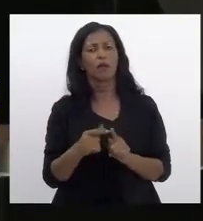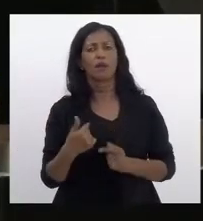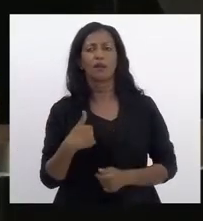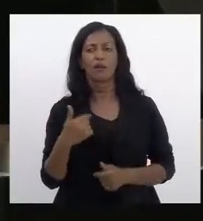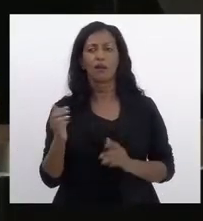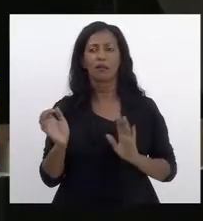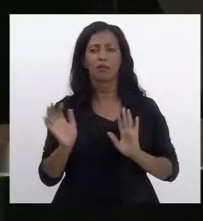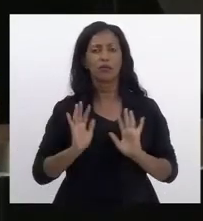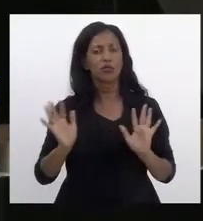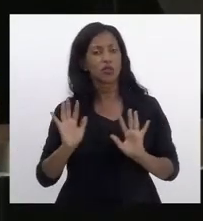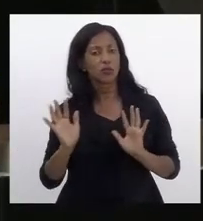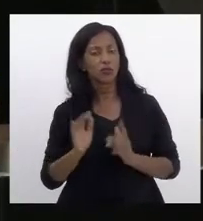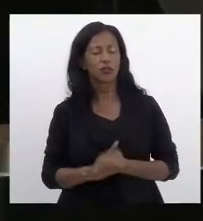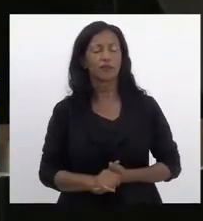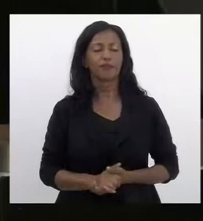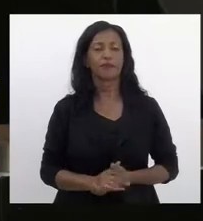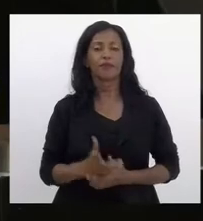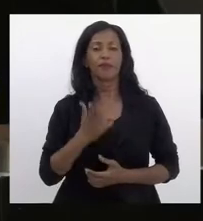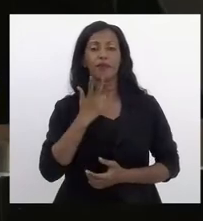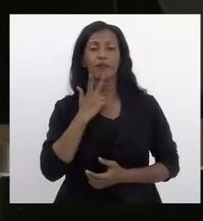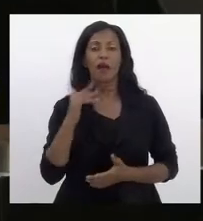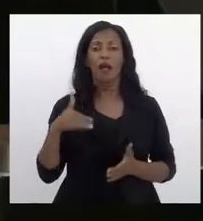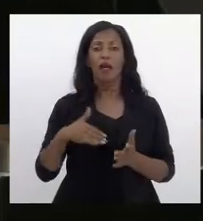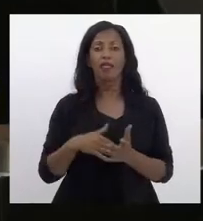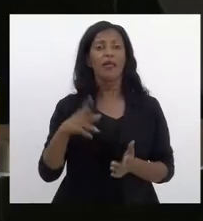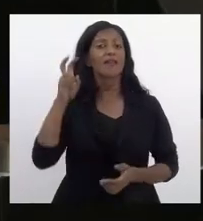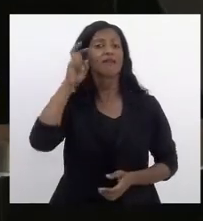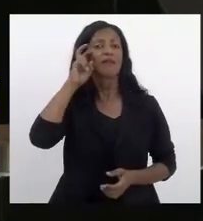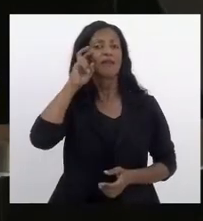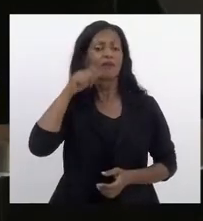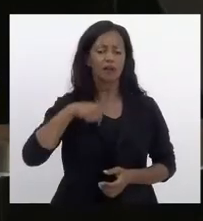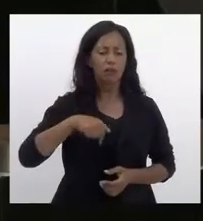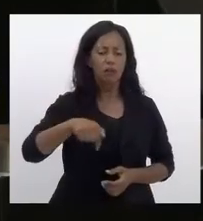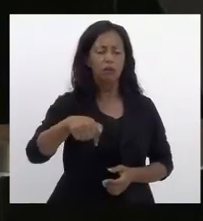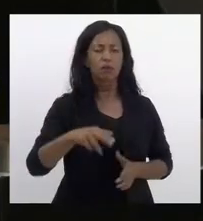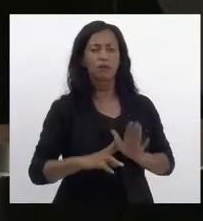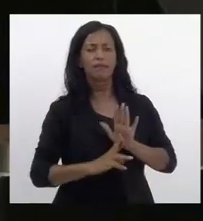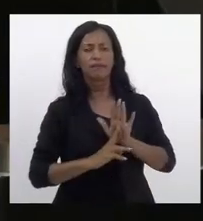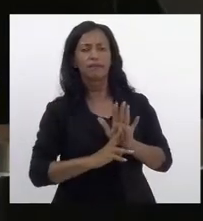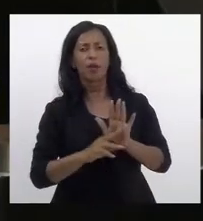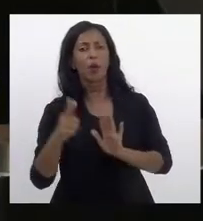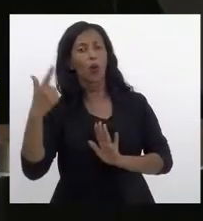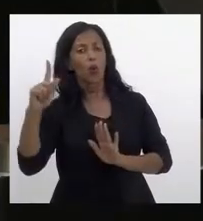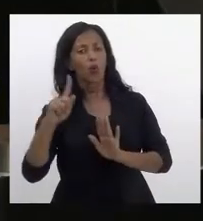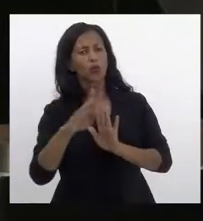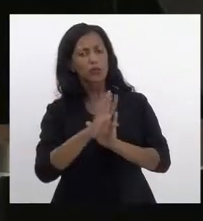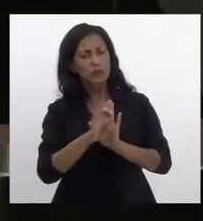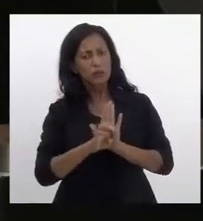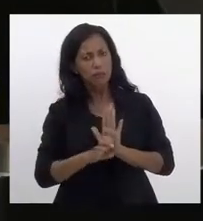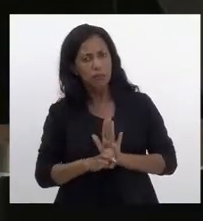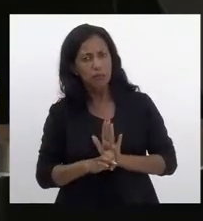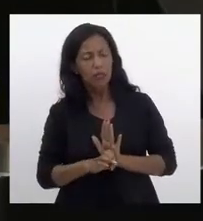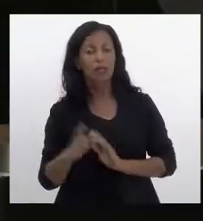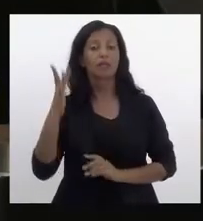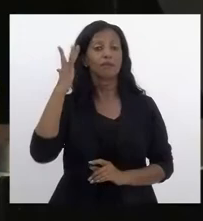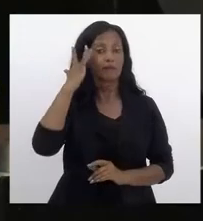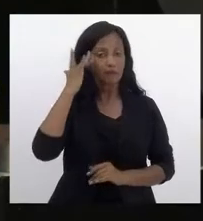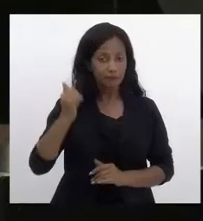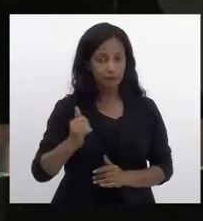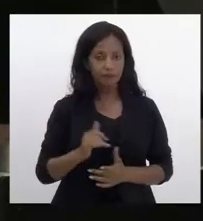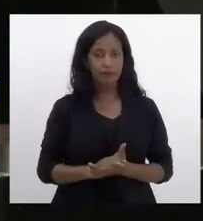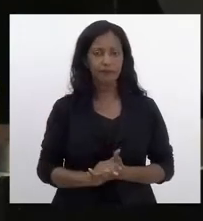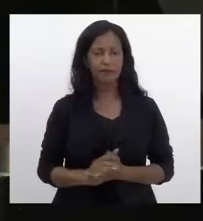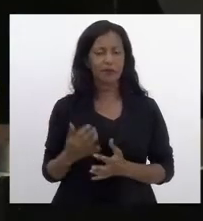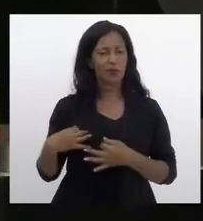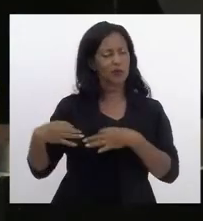despedir dizendo o seguinte: temos até quinta-feira para apresentar outras emendas. Amanhã,